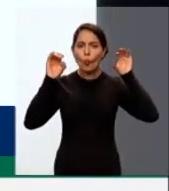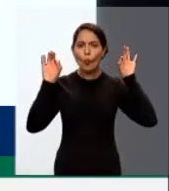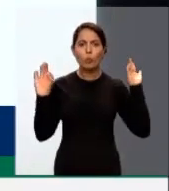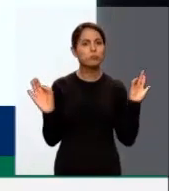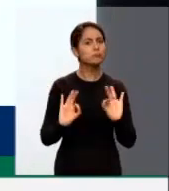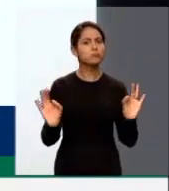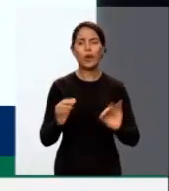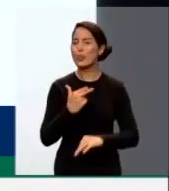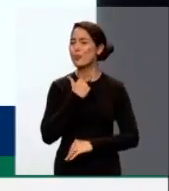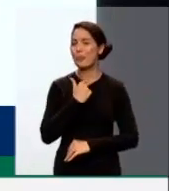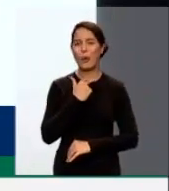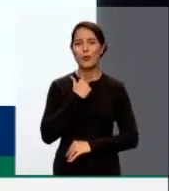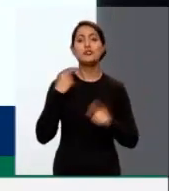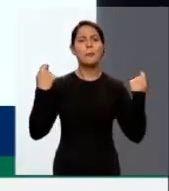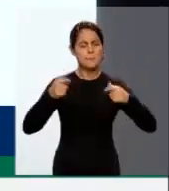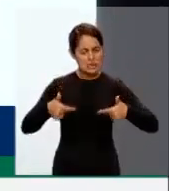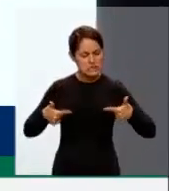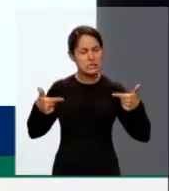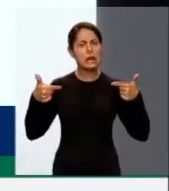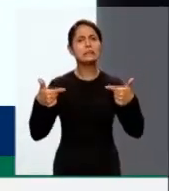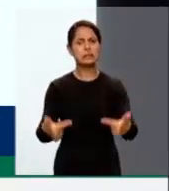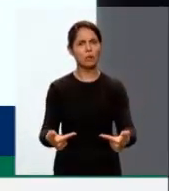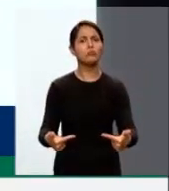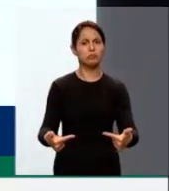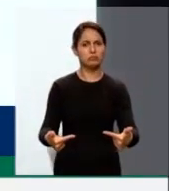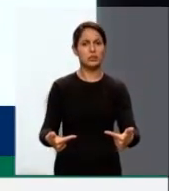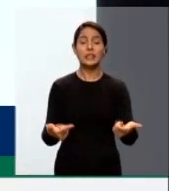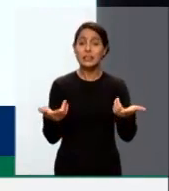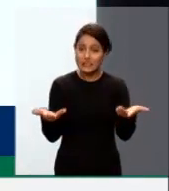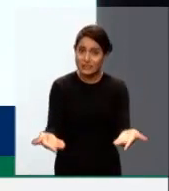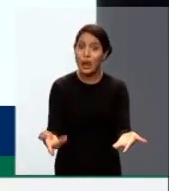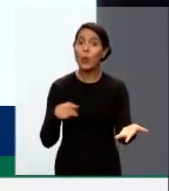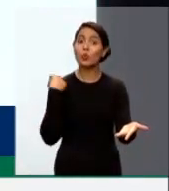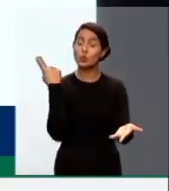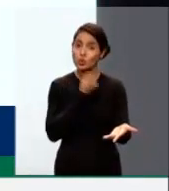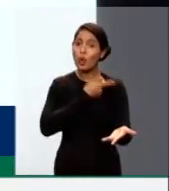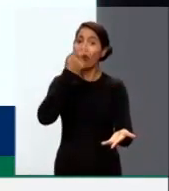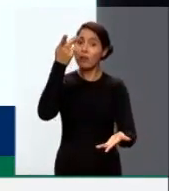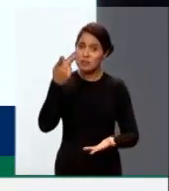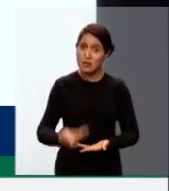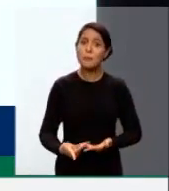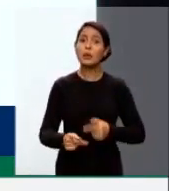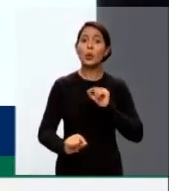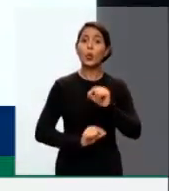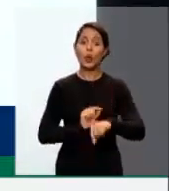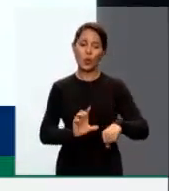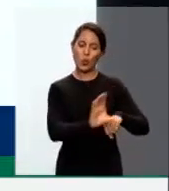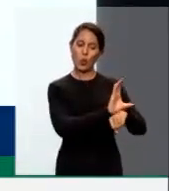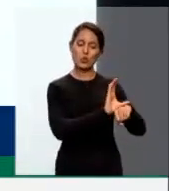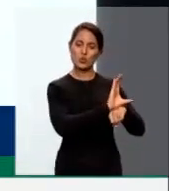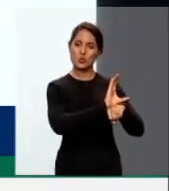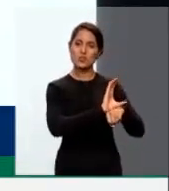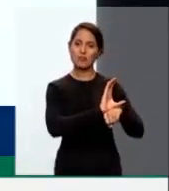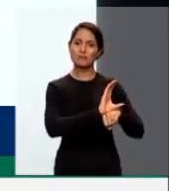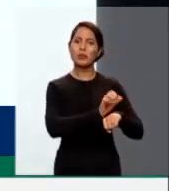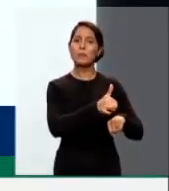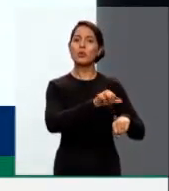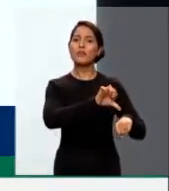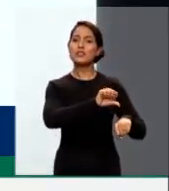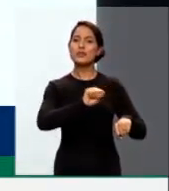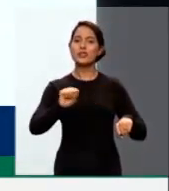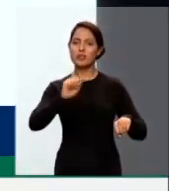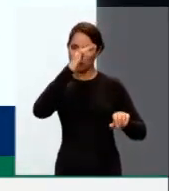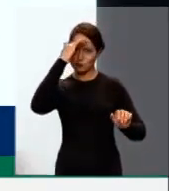de uma realidade tão trágica e, portanto, é preciso fazer valer a Constituição de 88, que coloca